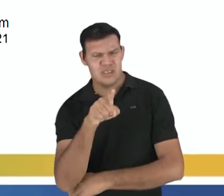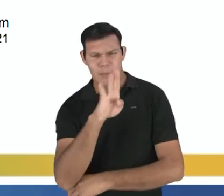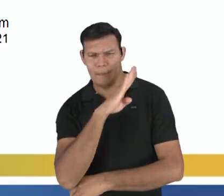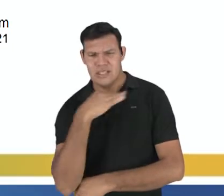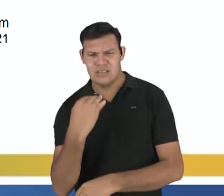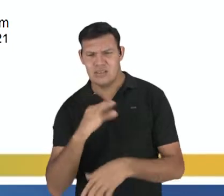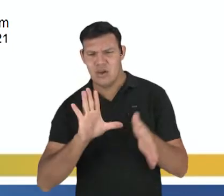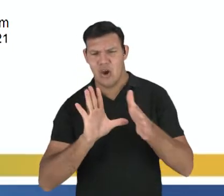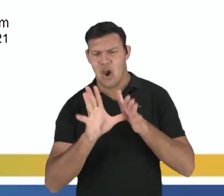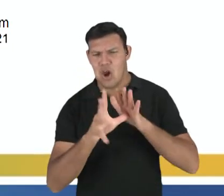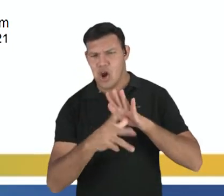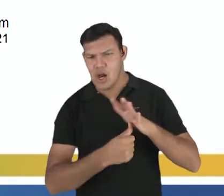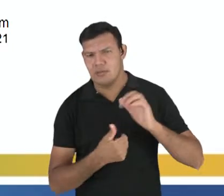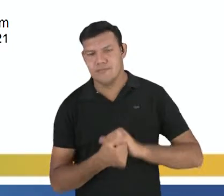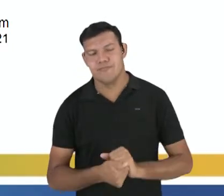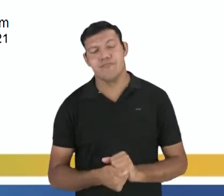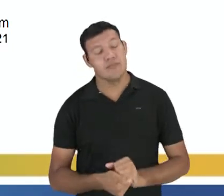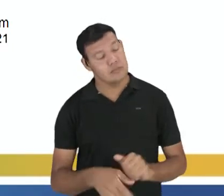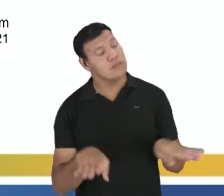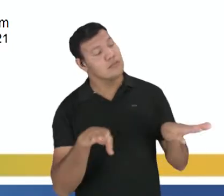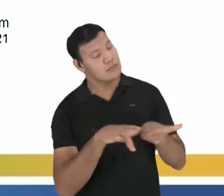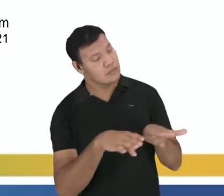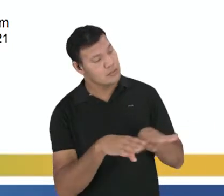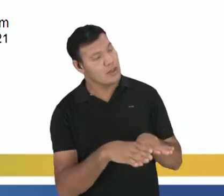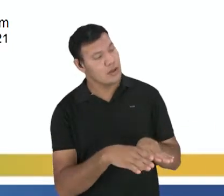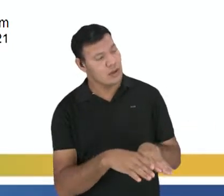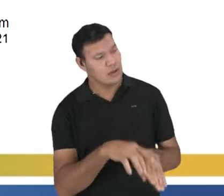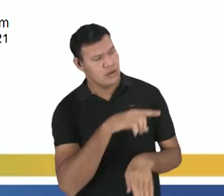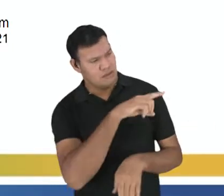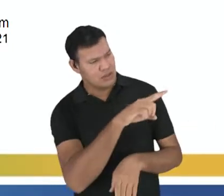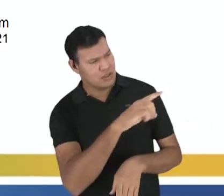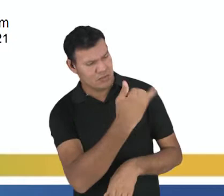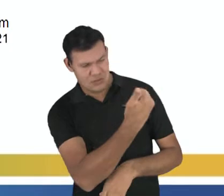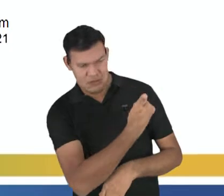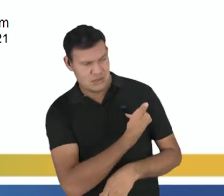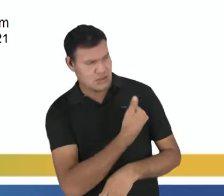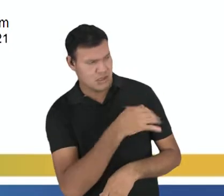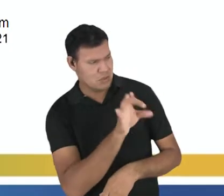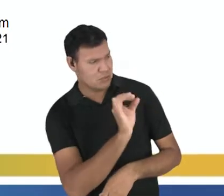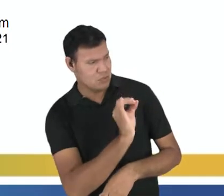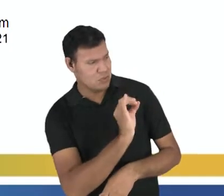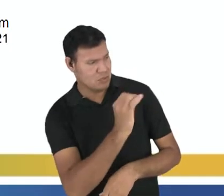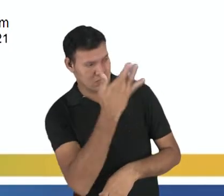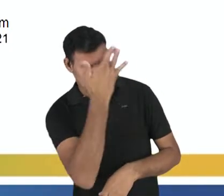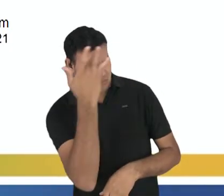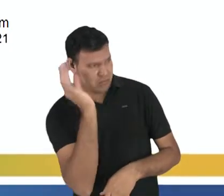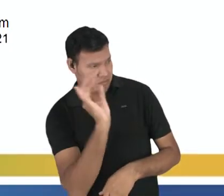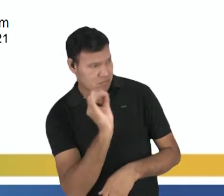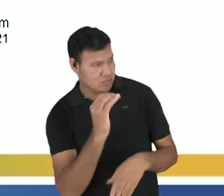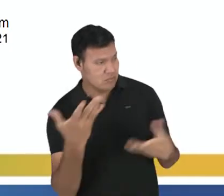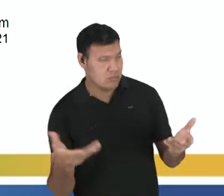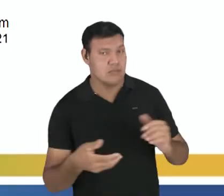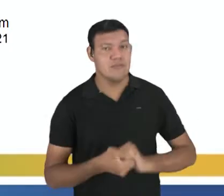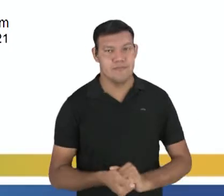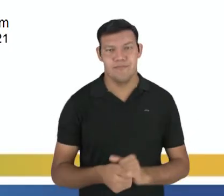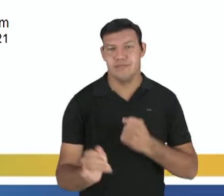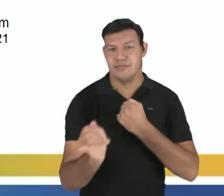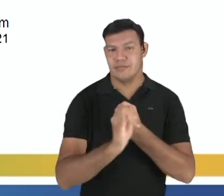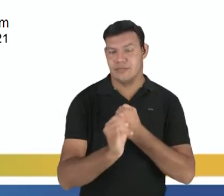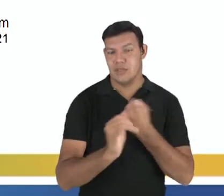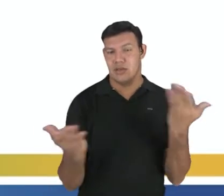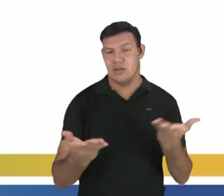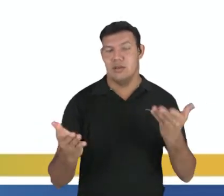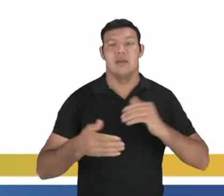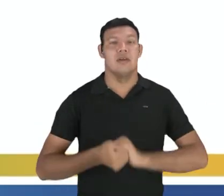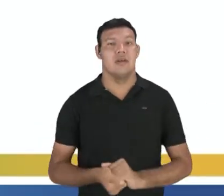matado o ladrão. Eu respondi: Pensei que tivesse dito que não havia ninguém disponível. Essa foi a nossa crônica.